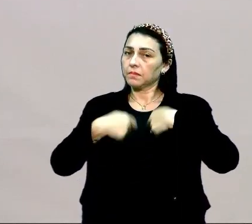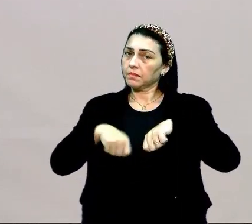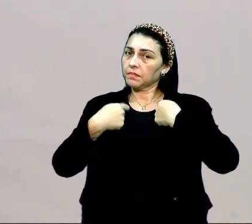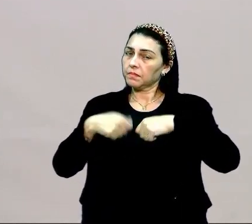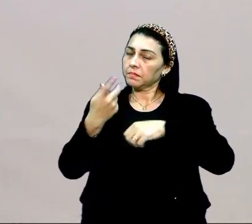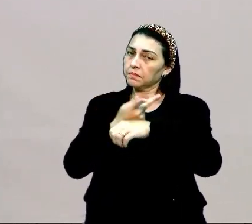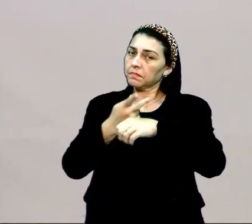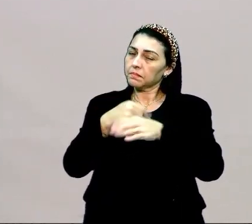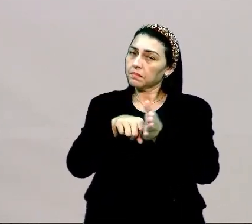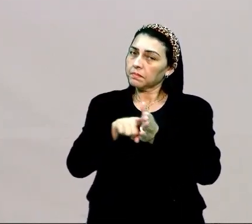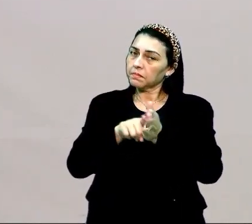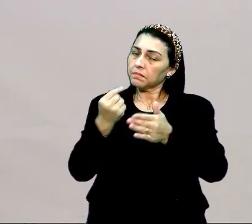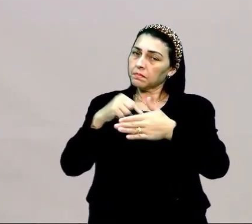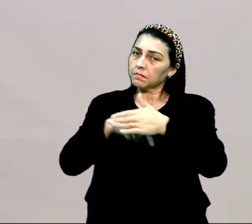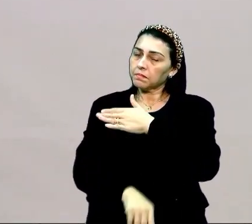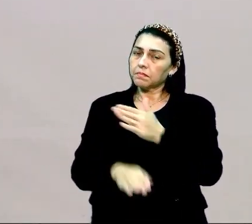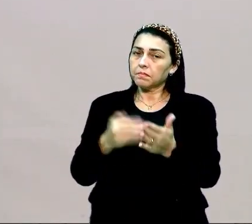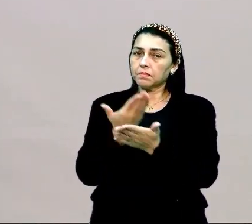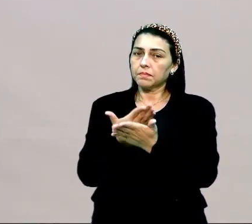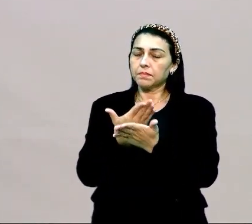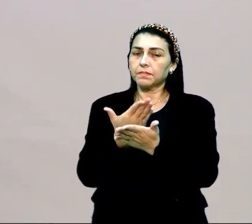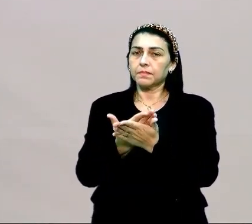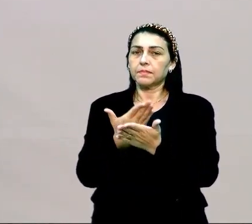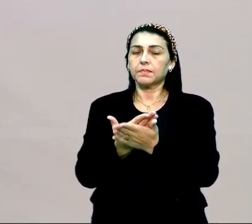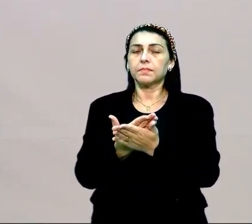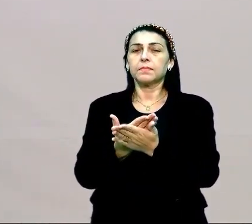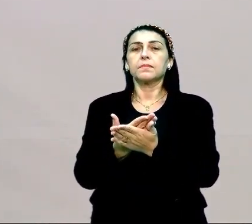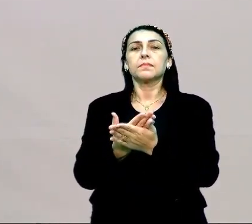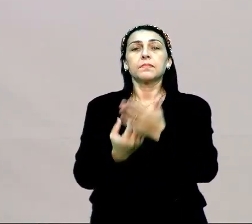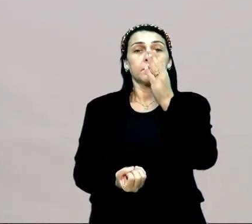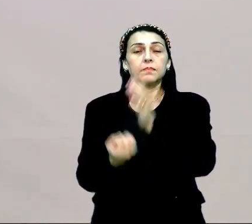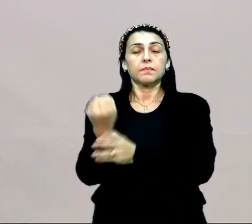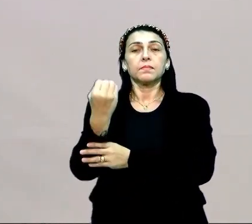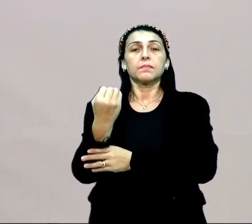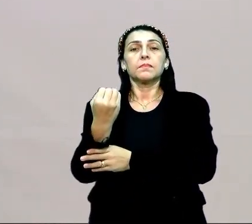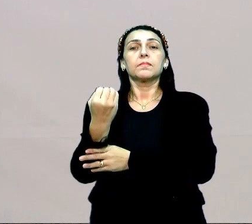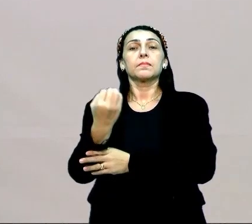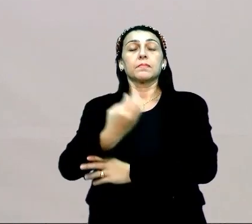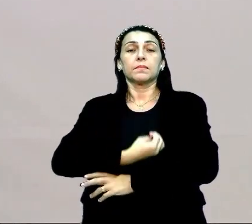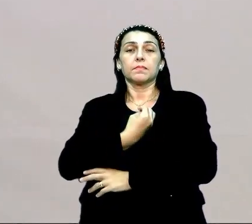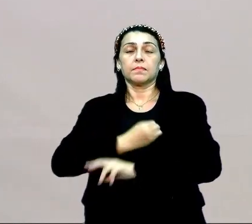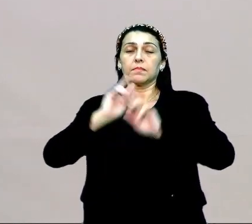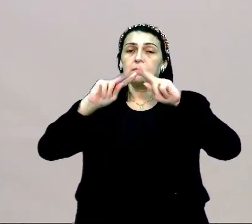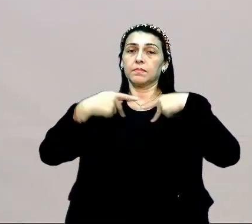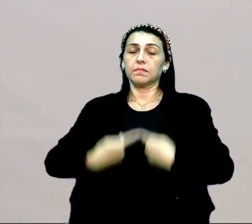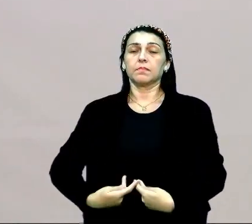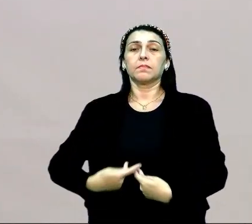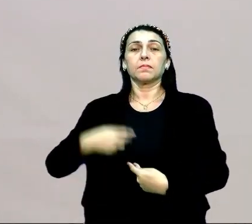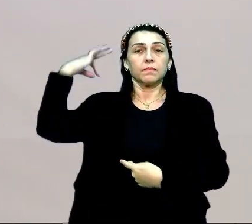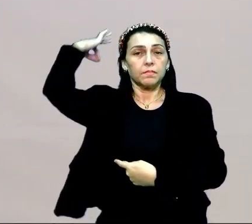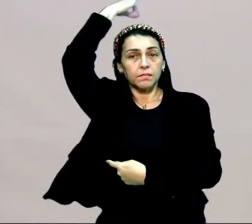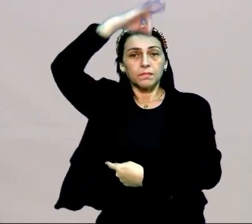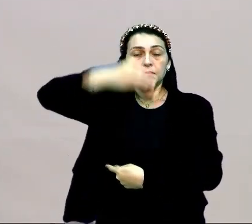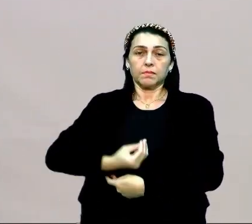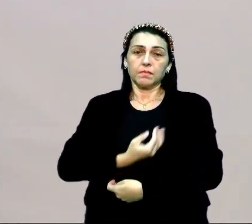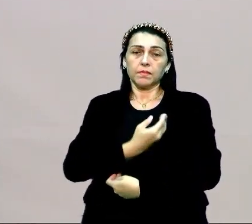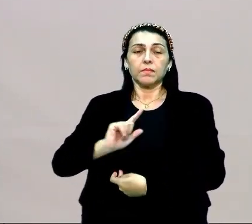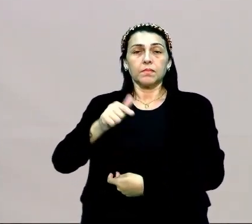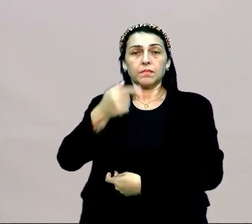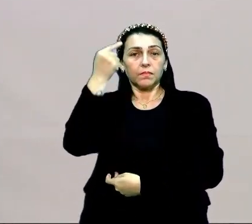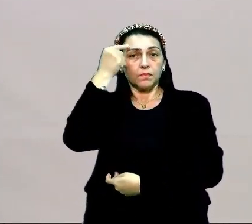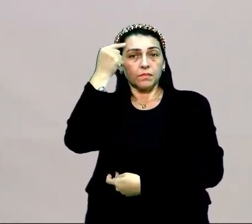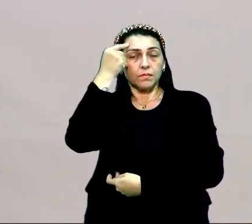que possam aprofundar esse aspecto da existência humana, da condição humana em Santo Agostinho e em outros